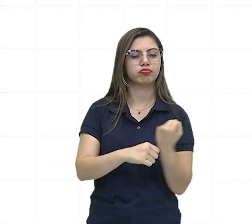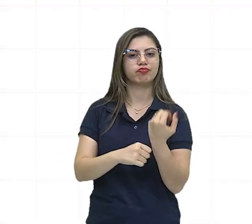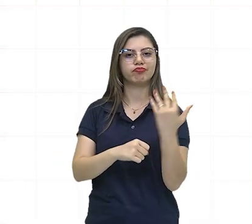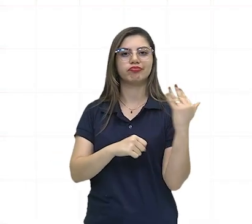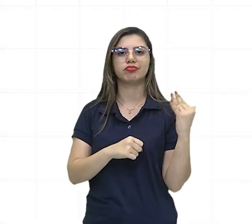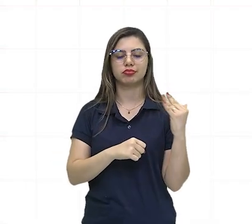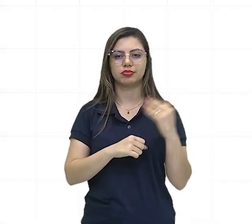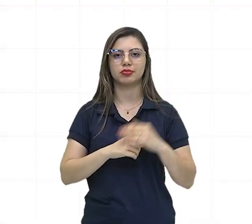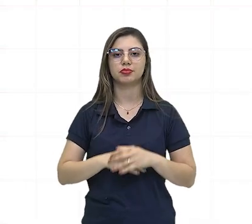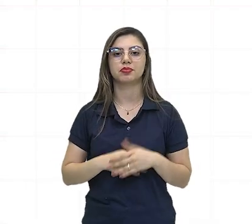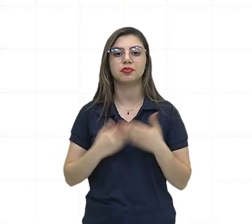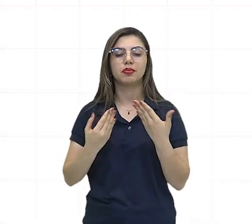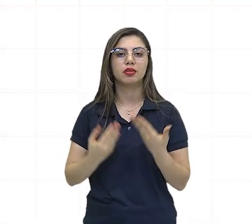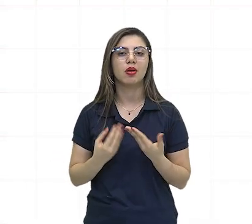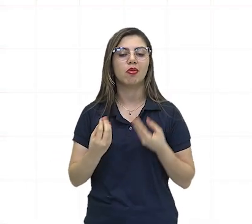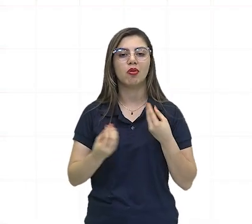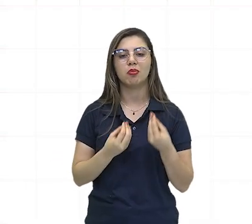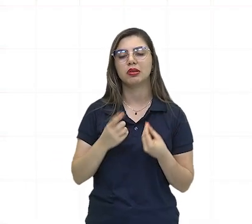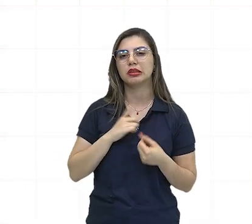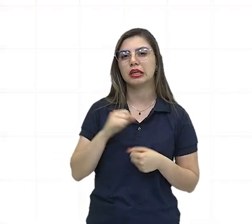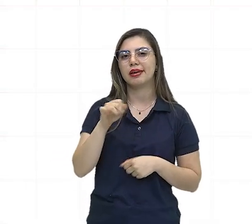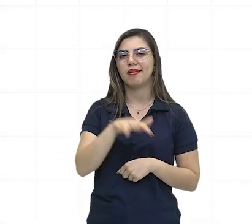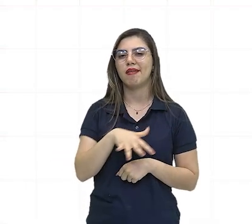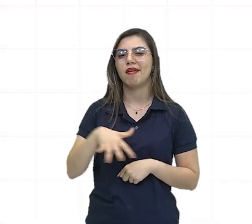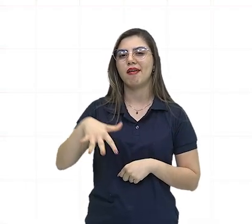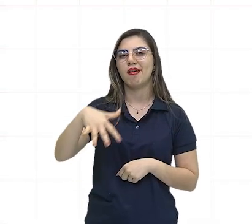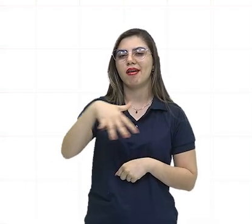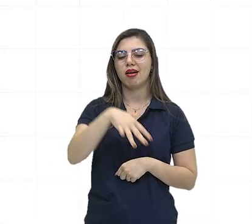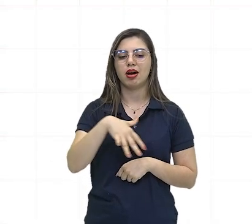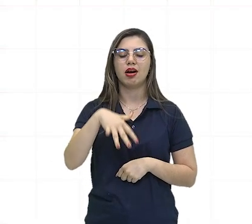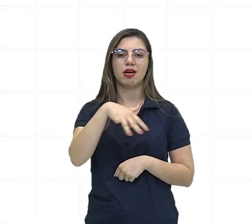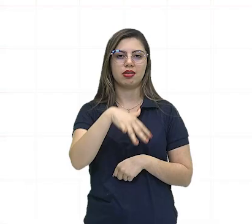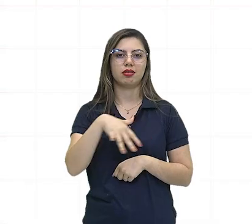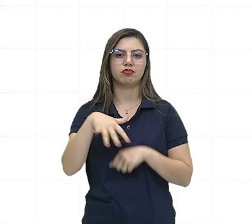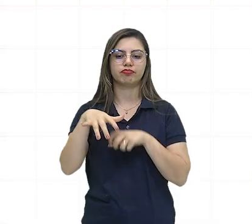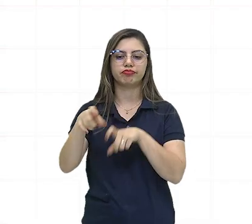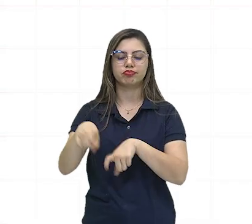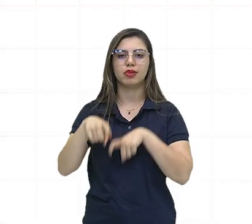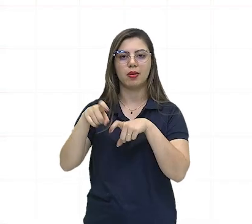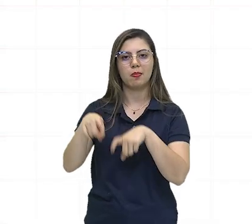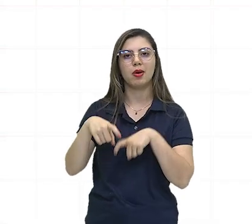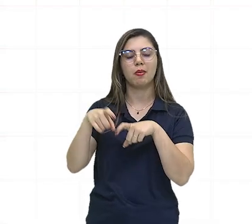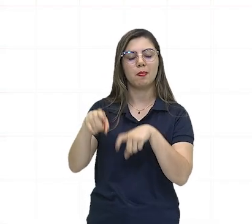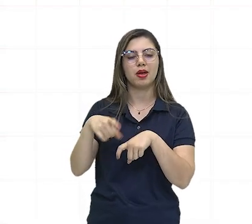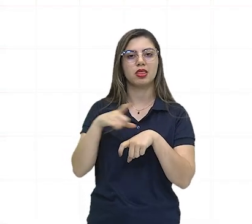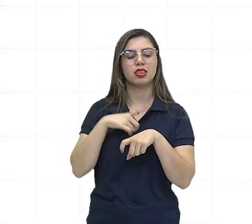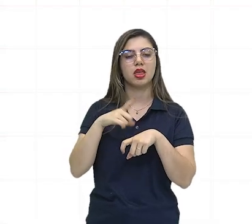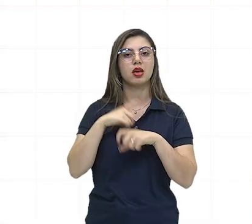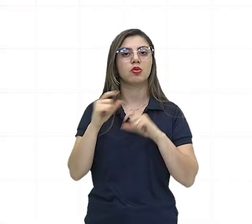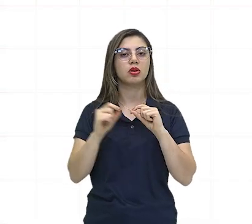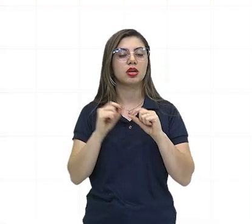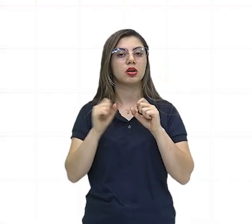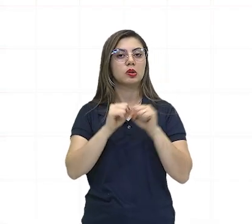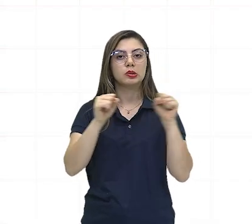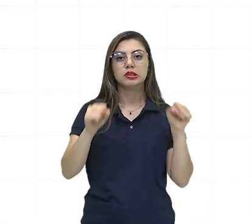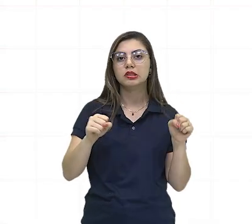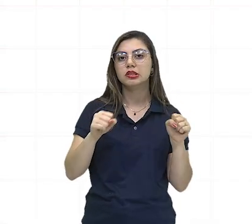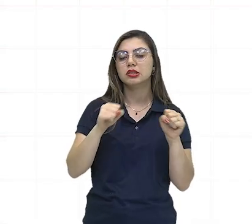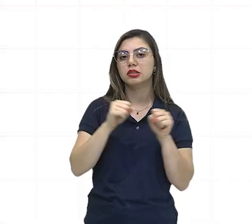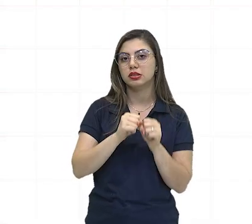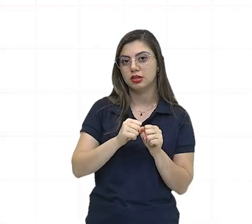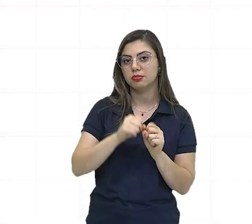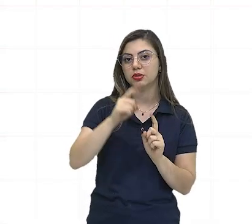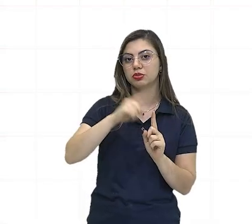vêm principalmente ali de áreas agrícolas onde há o sistema de produção